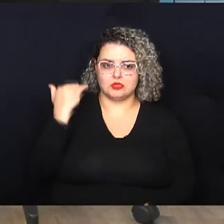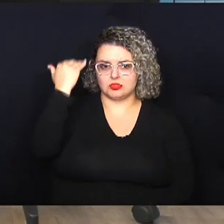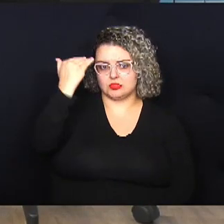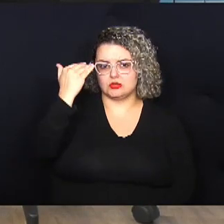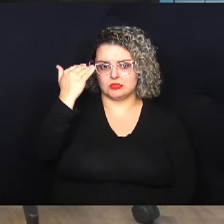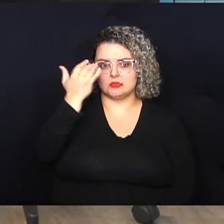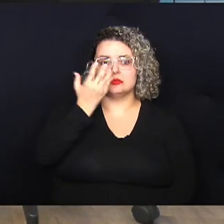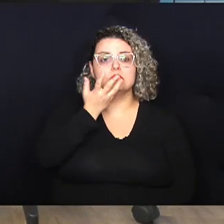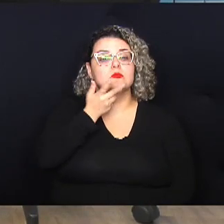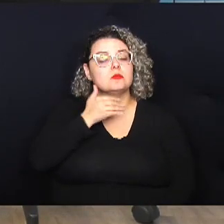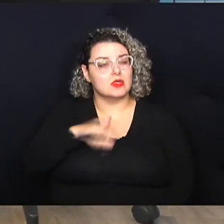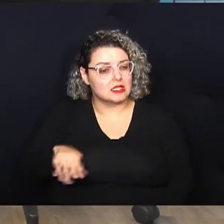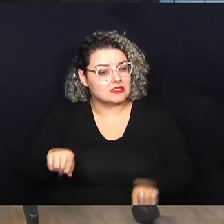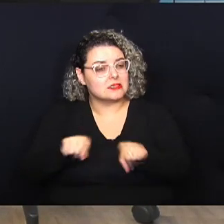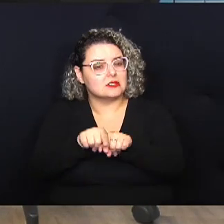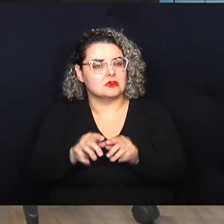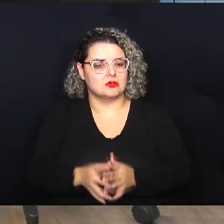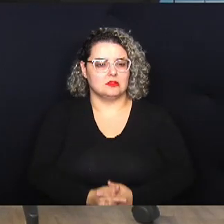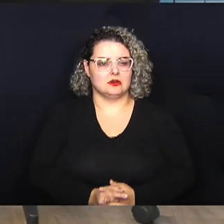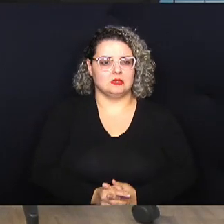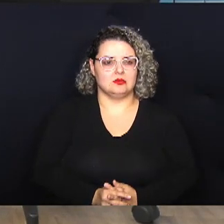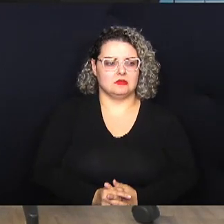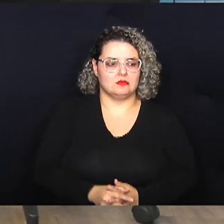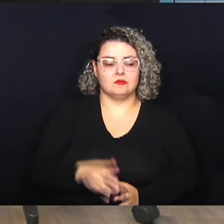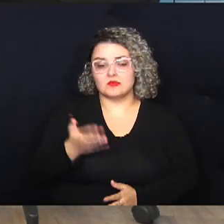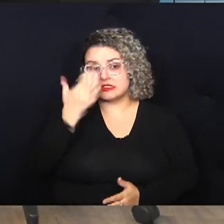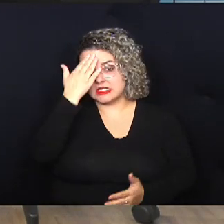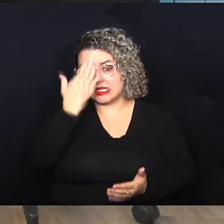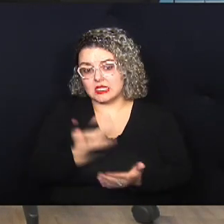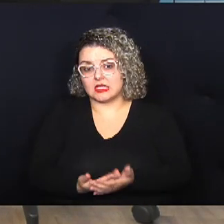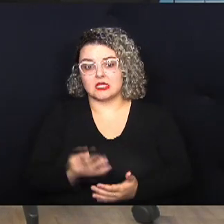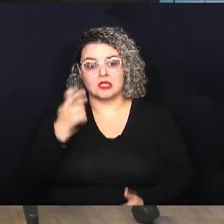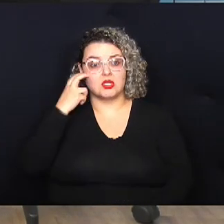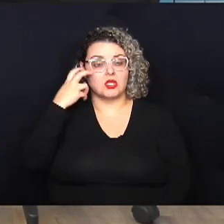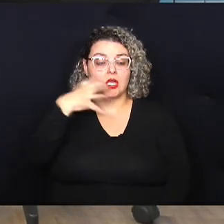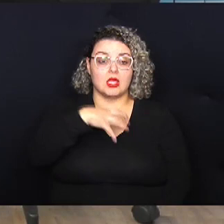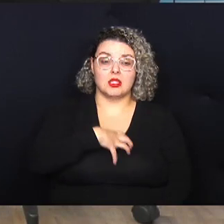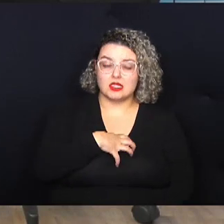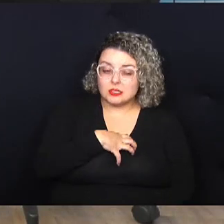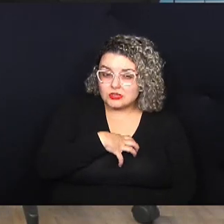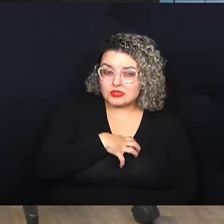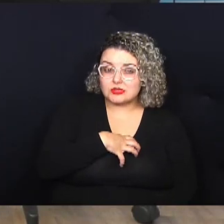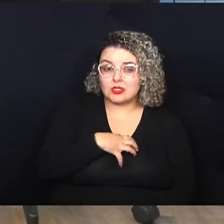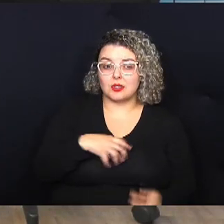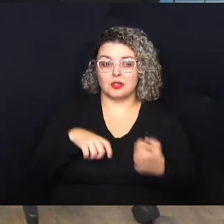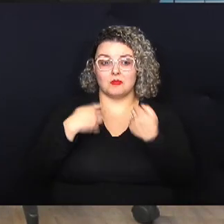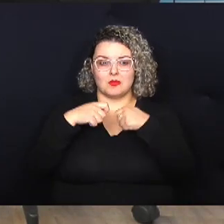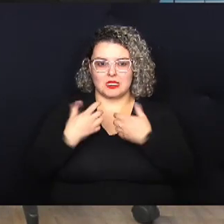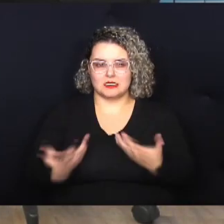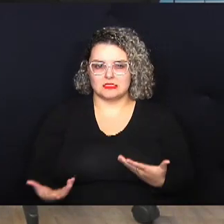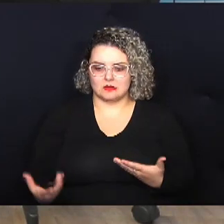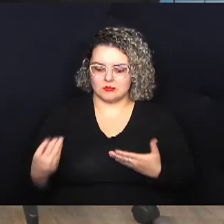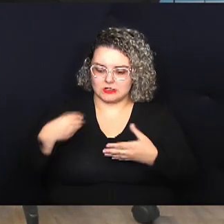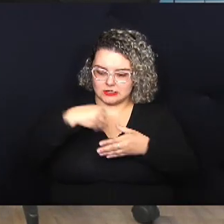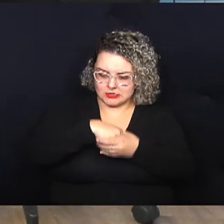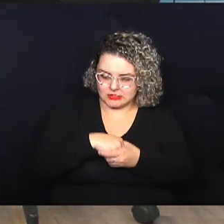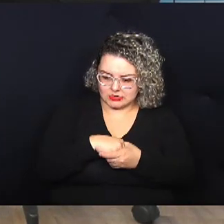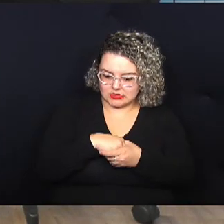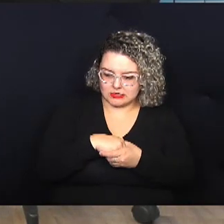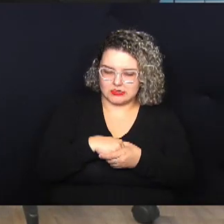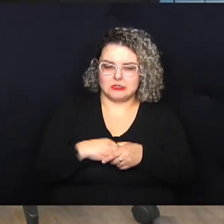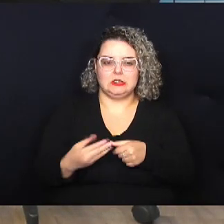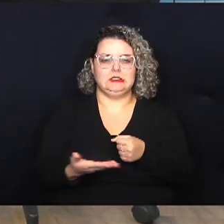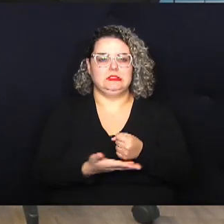as crianças também. Você acredita que a inteligência emocional deveria ser inserida na